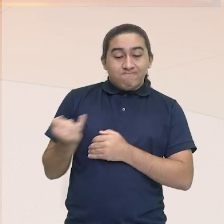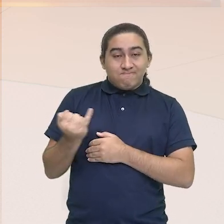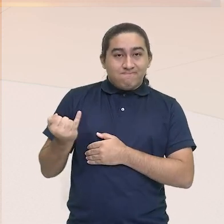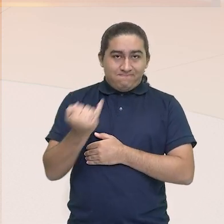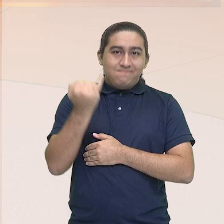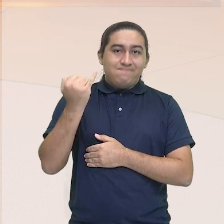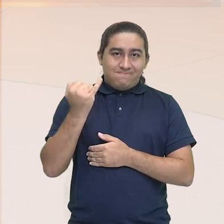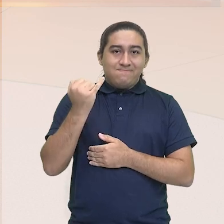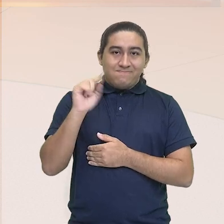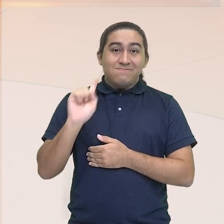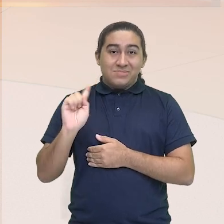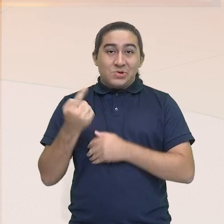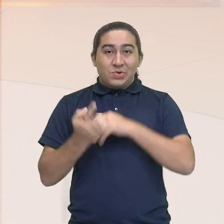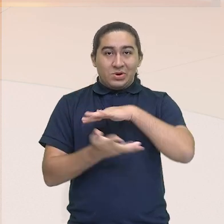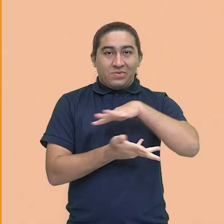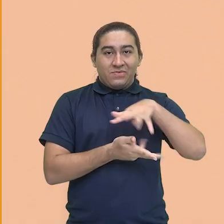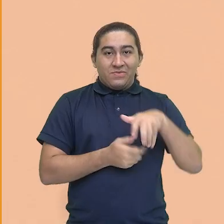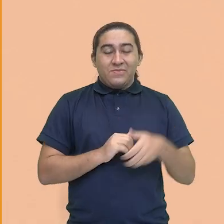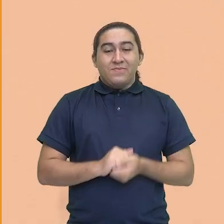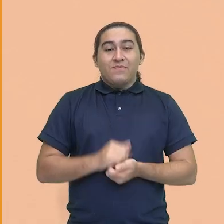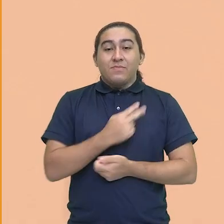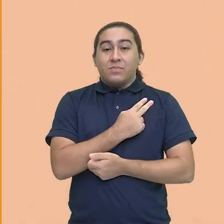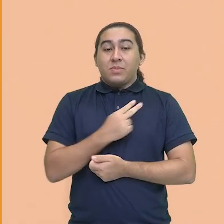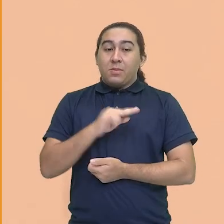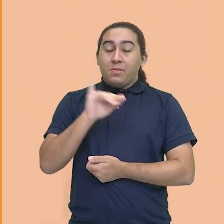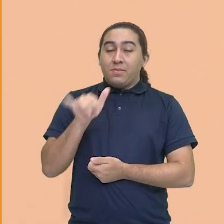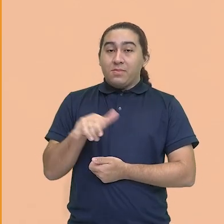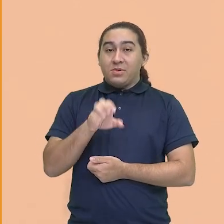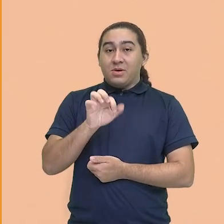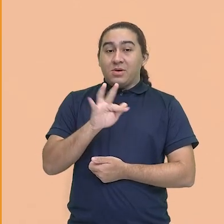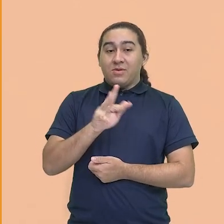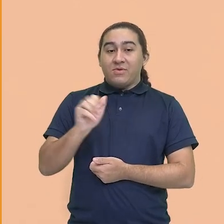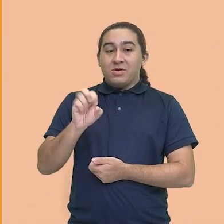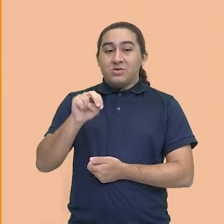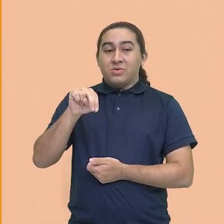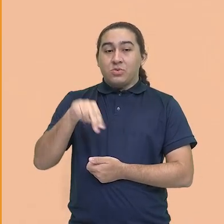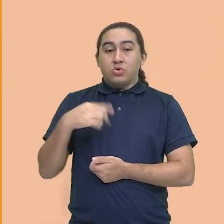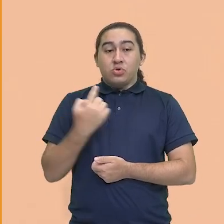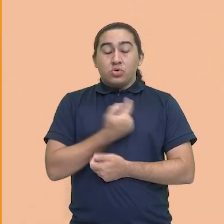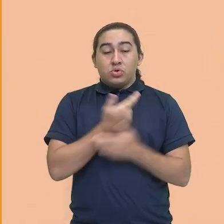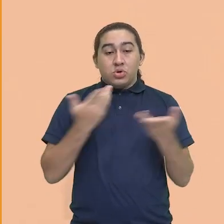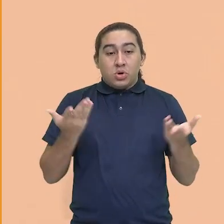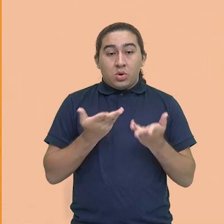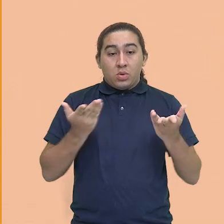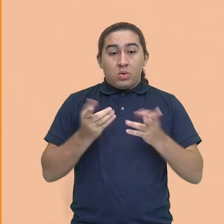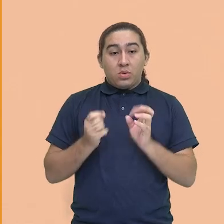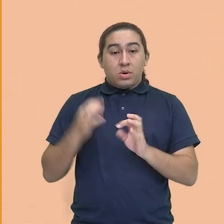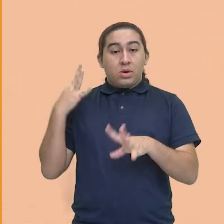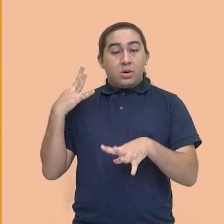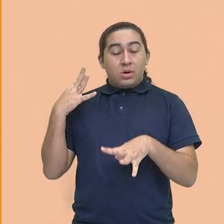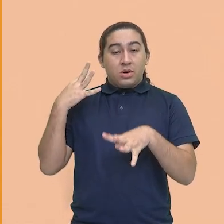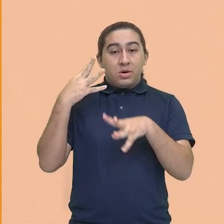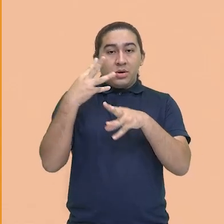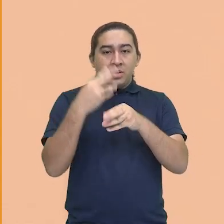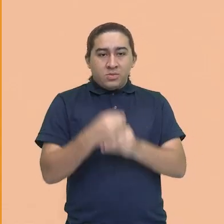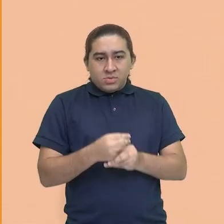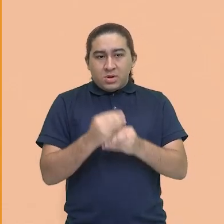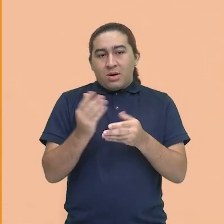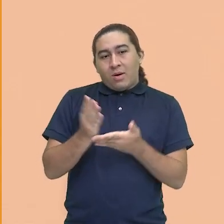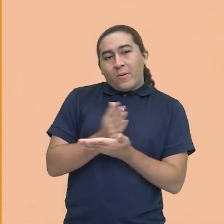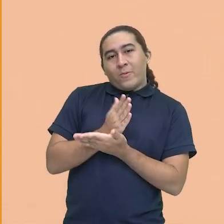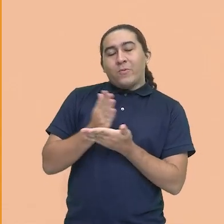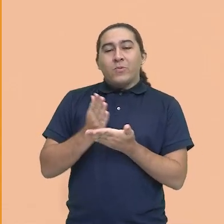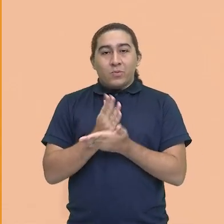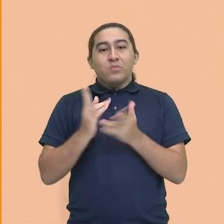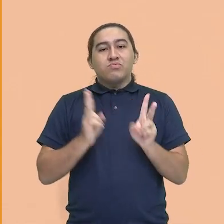importante que é a geografia, né, gente? Eu sou o professor Jefferson, nós vamos agora, nesse momento, revisar algumas das coisas que nós vimos